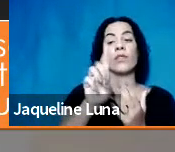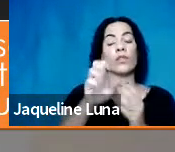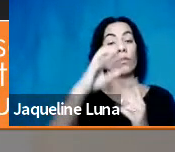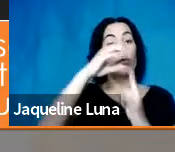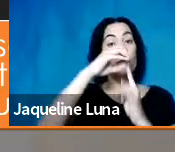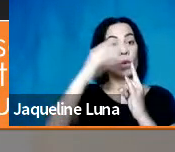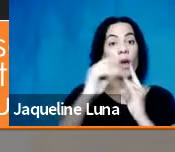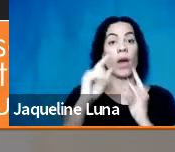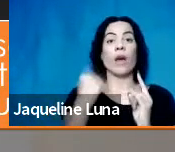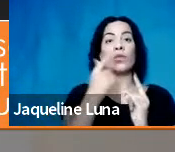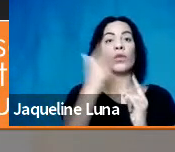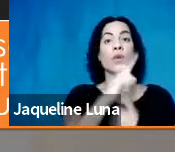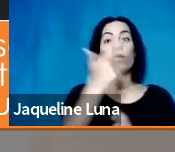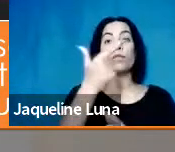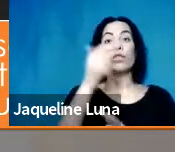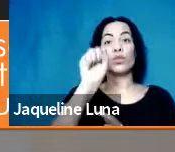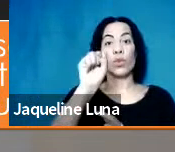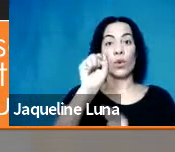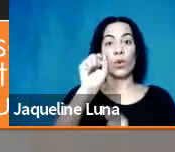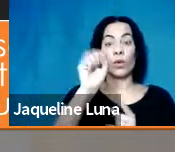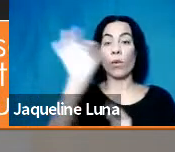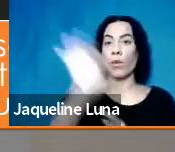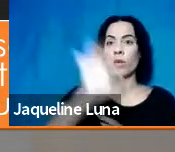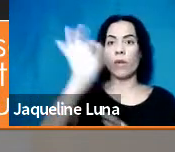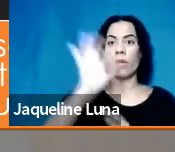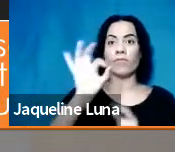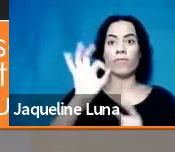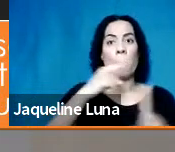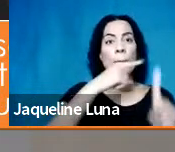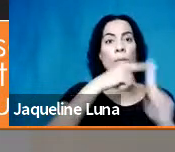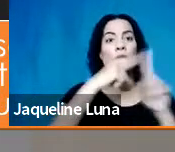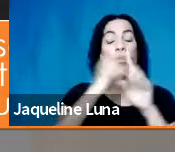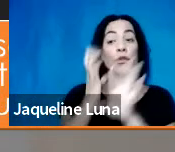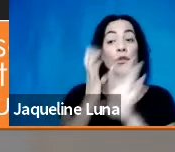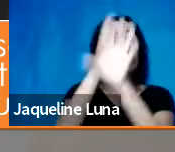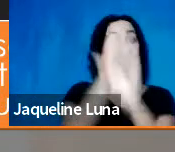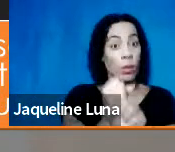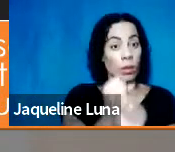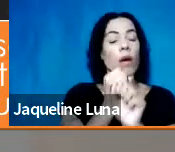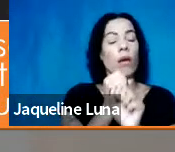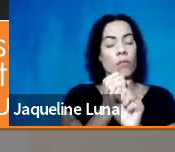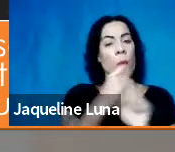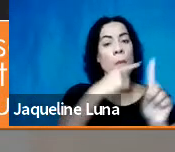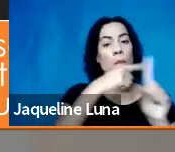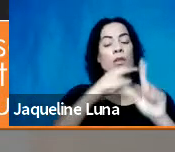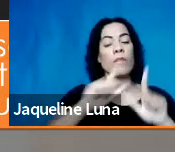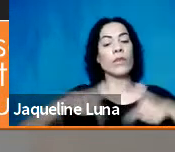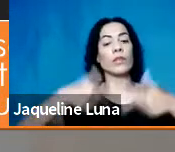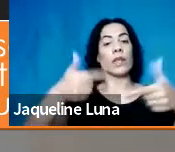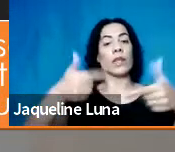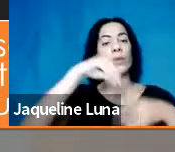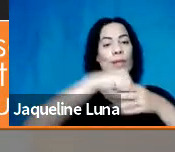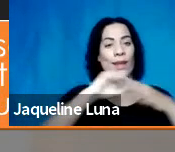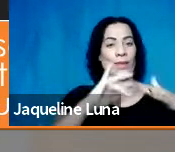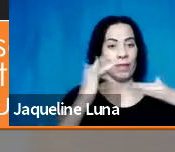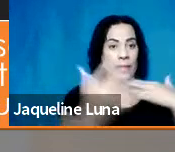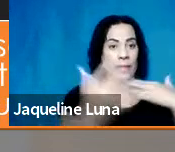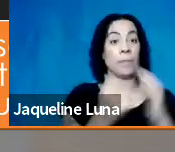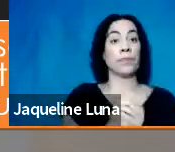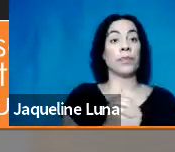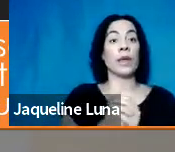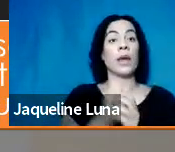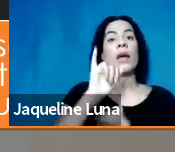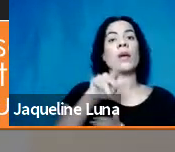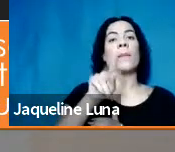conseguiu 28% de impacto positivo no total, né, das ações nas redes sociais, né? A imprensa, a gente